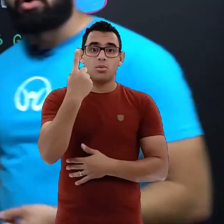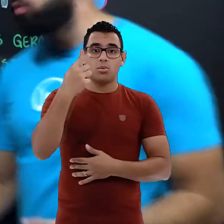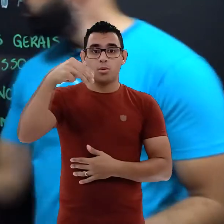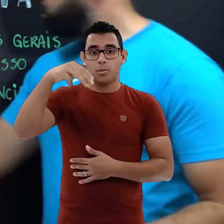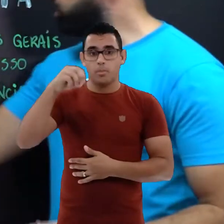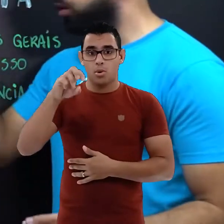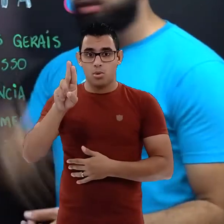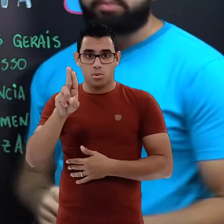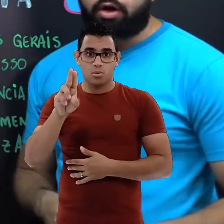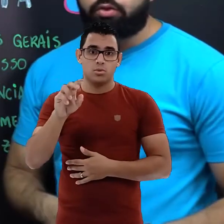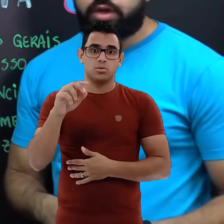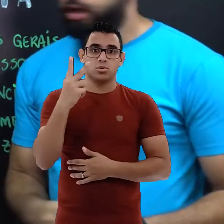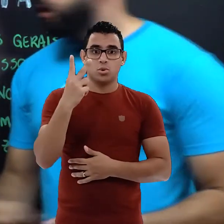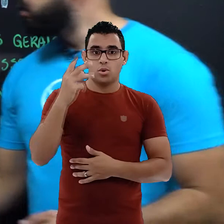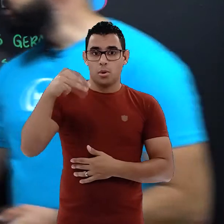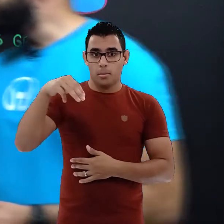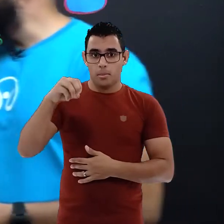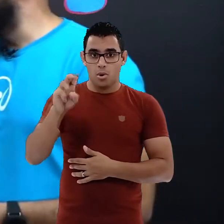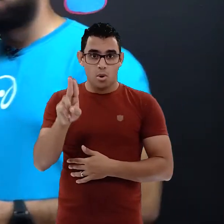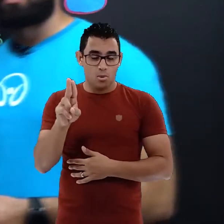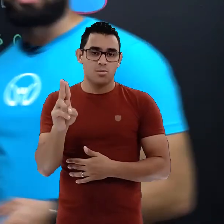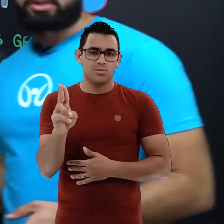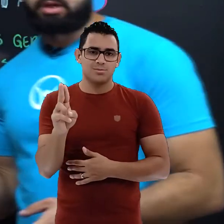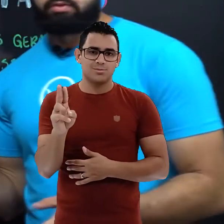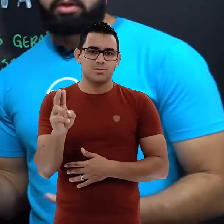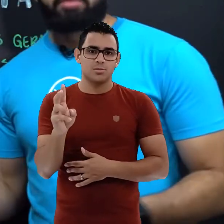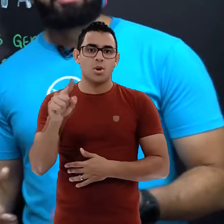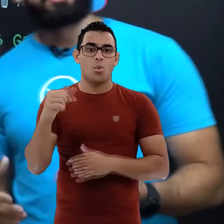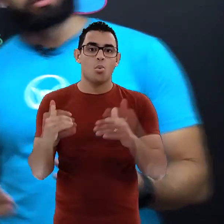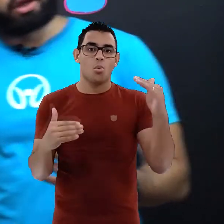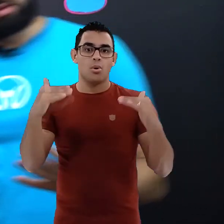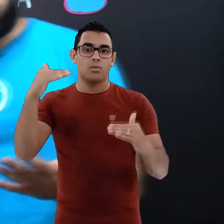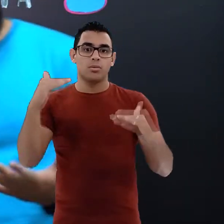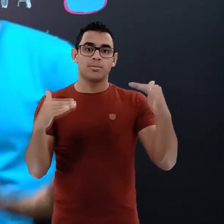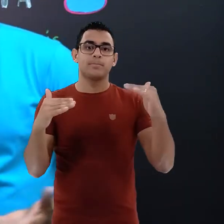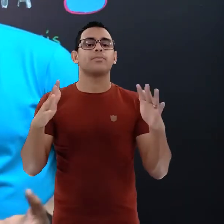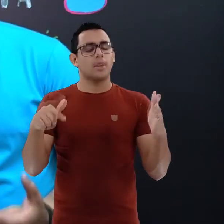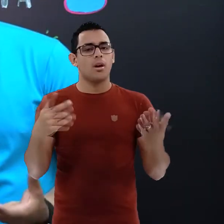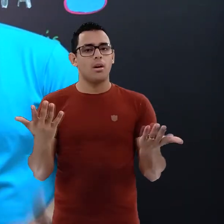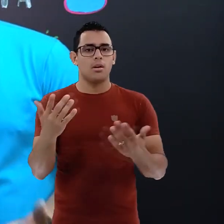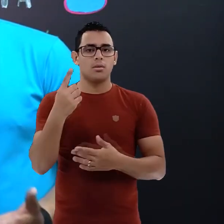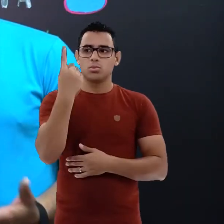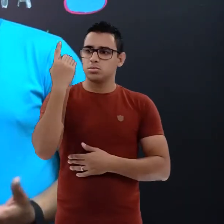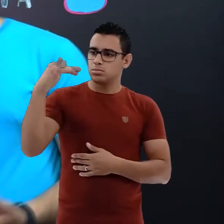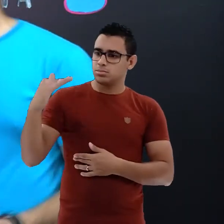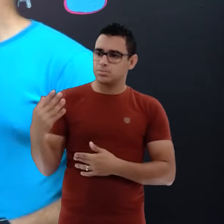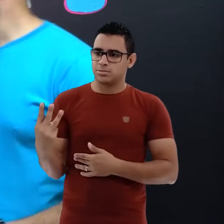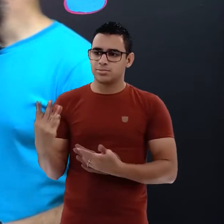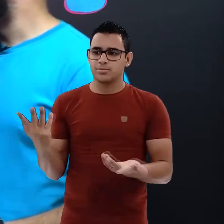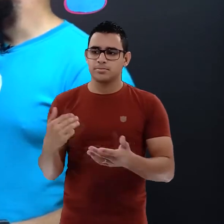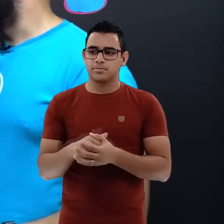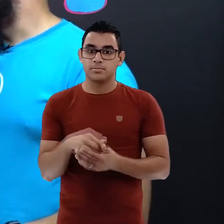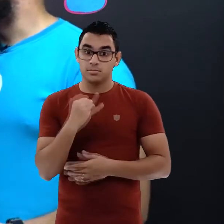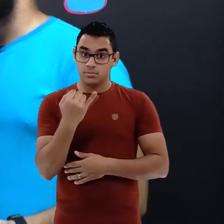3 mol, 2 mol. Então isso é uma proporção. Professor, é uma proporção? É. Se eu,